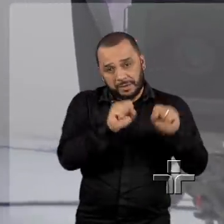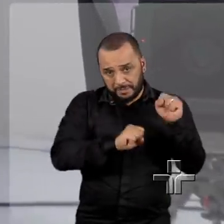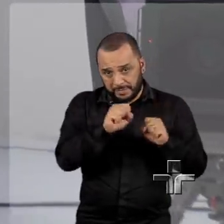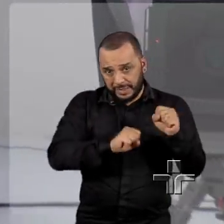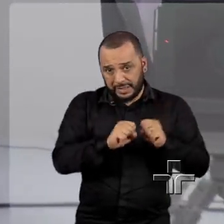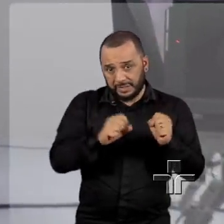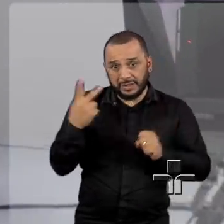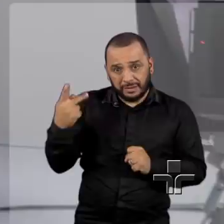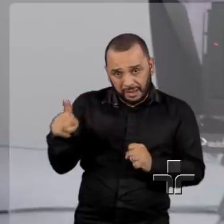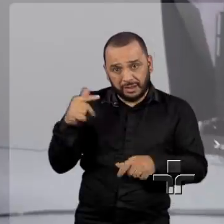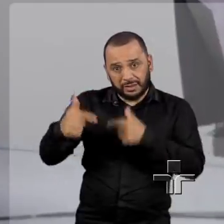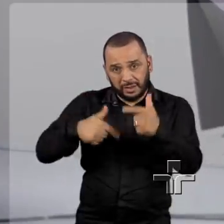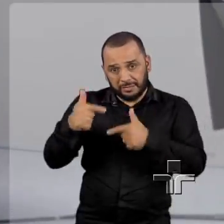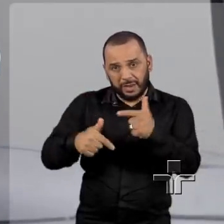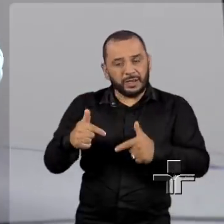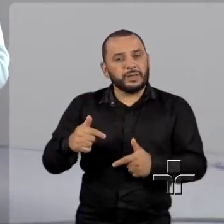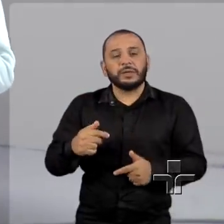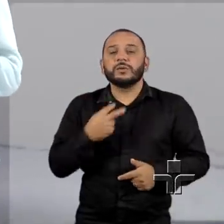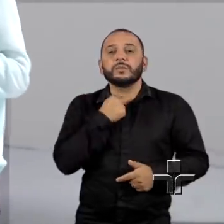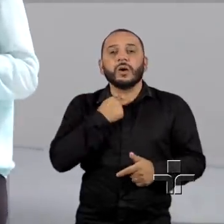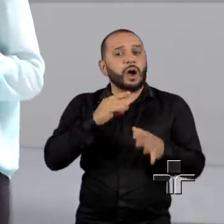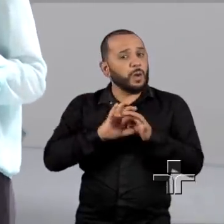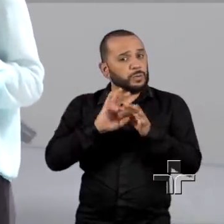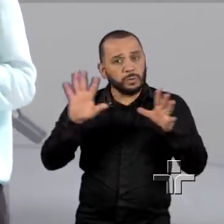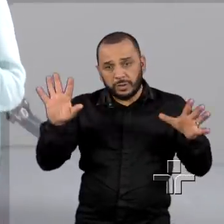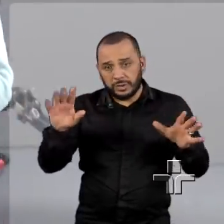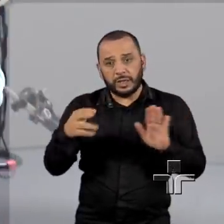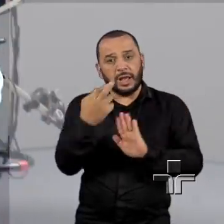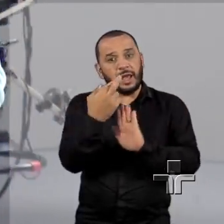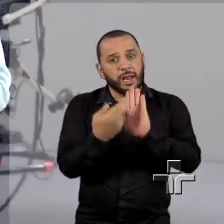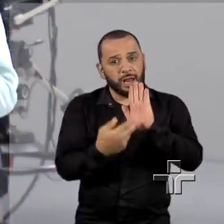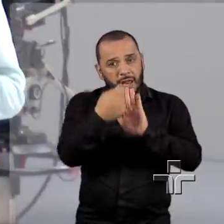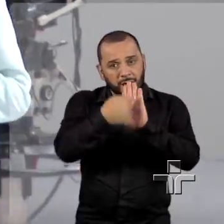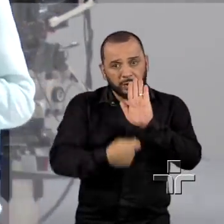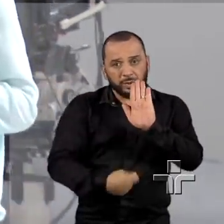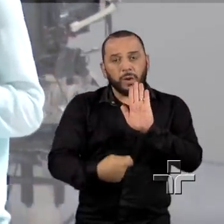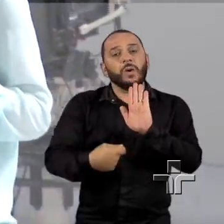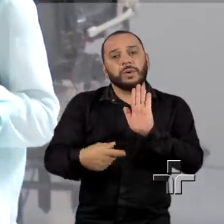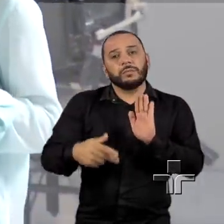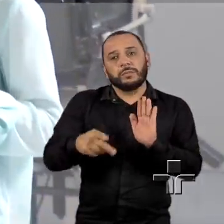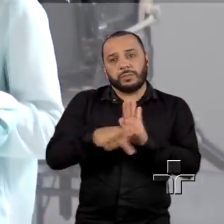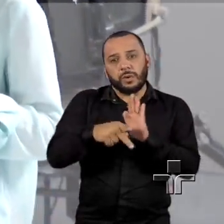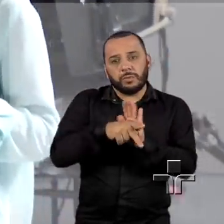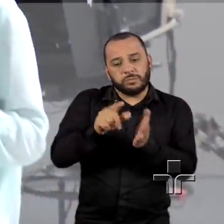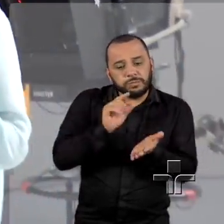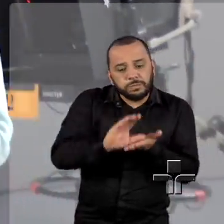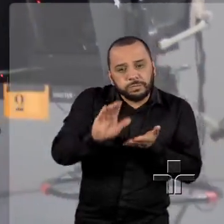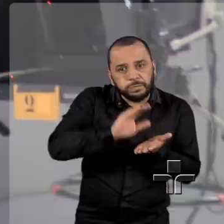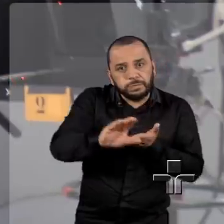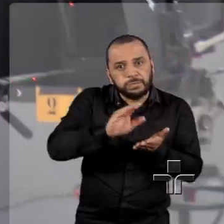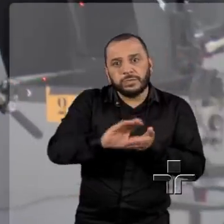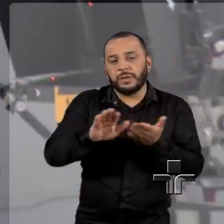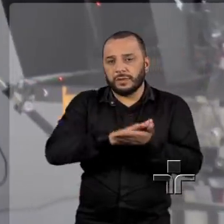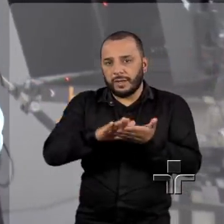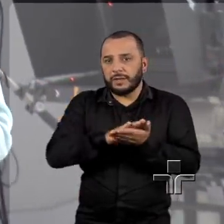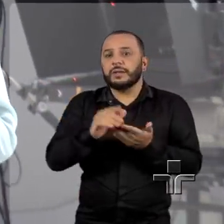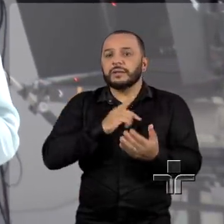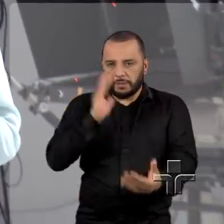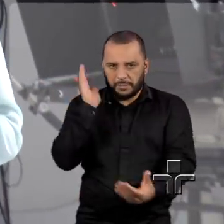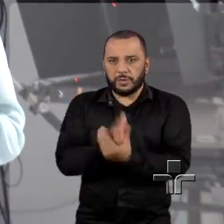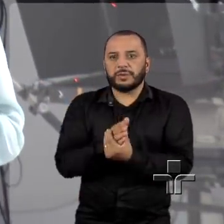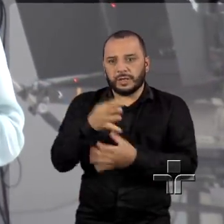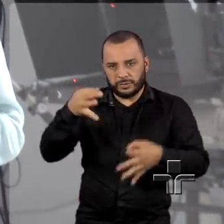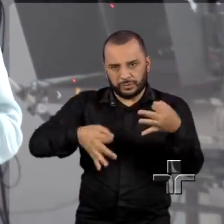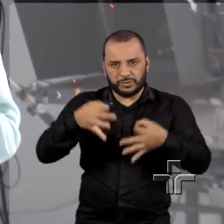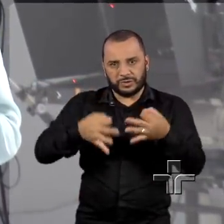a Betina trabalha, não é autorizada a emitir relatórios de análise de investimentos. E um processo administrativo corre na